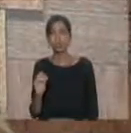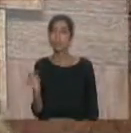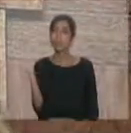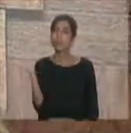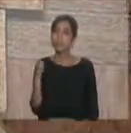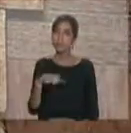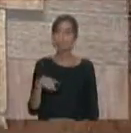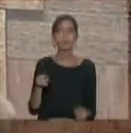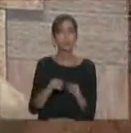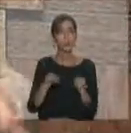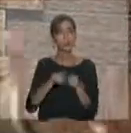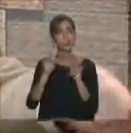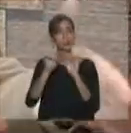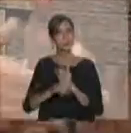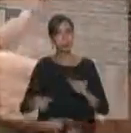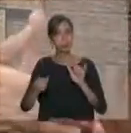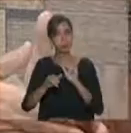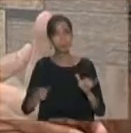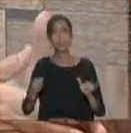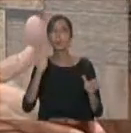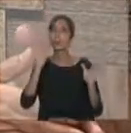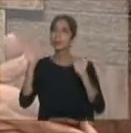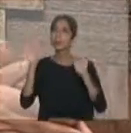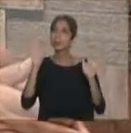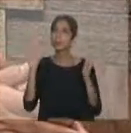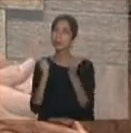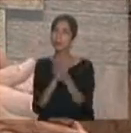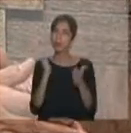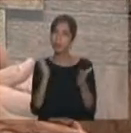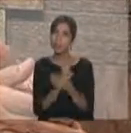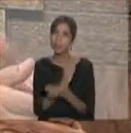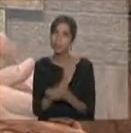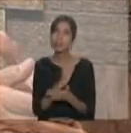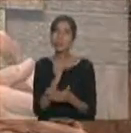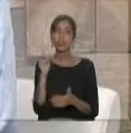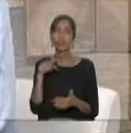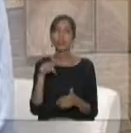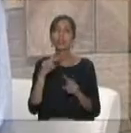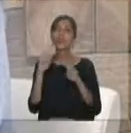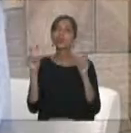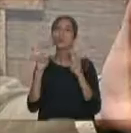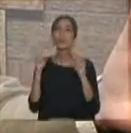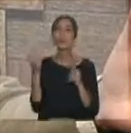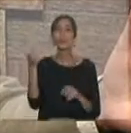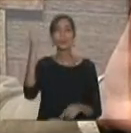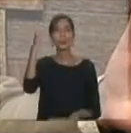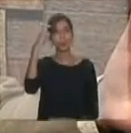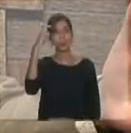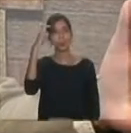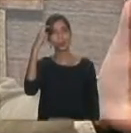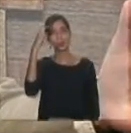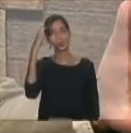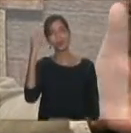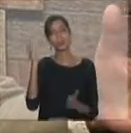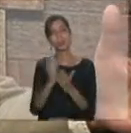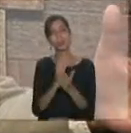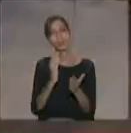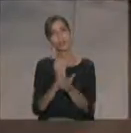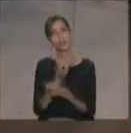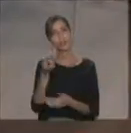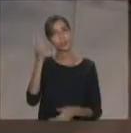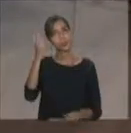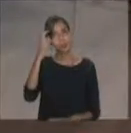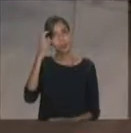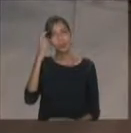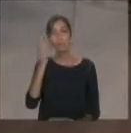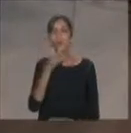veio para a publicidade também, pensamos naquela revista. Era revista de quê? Cultural. Ah, tá. Era uma revista cultural. Essa que o